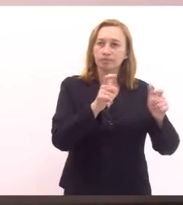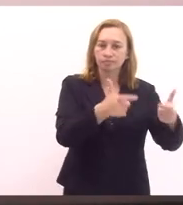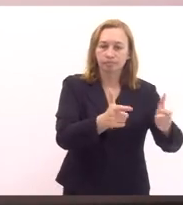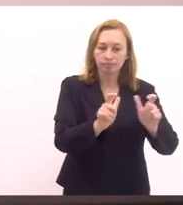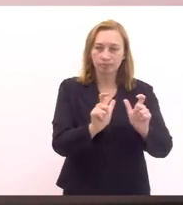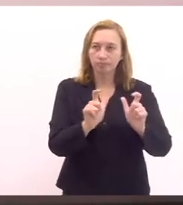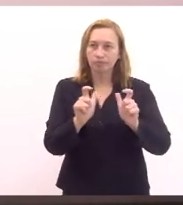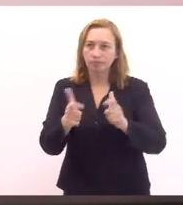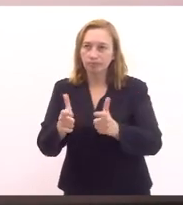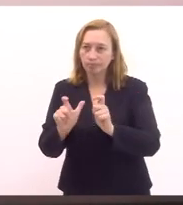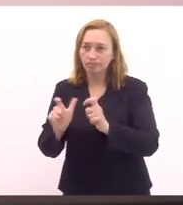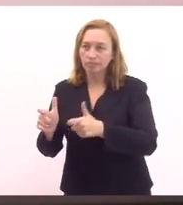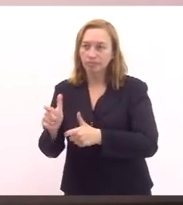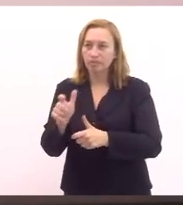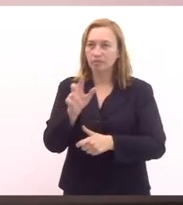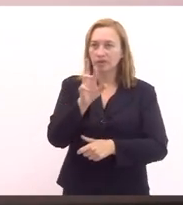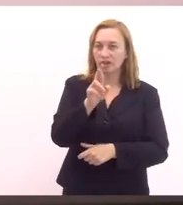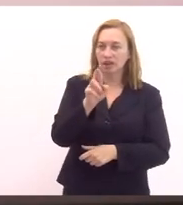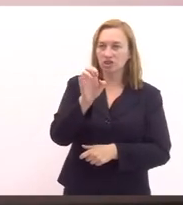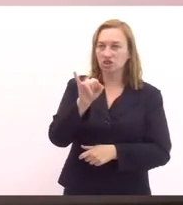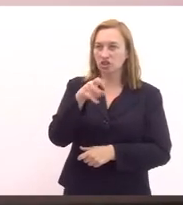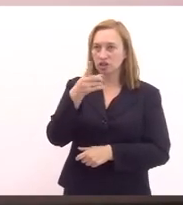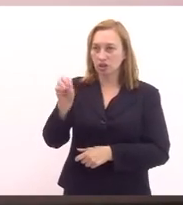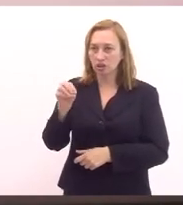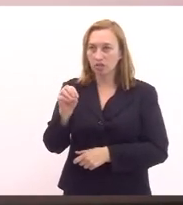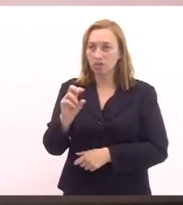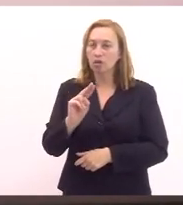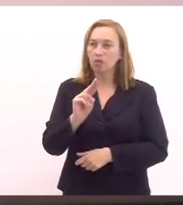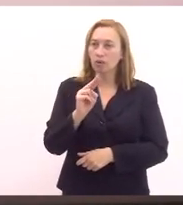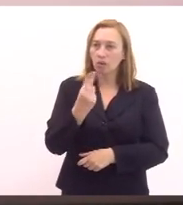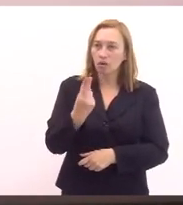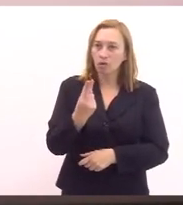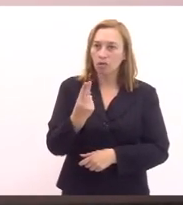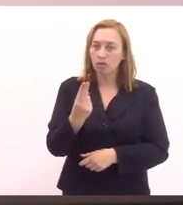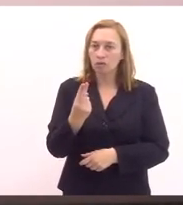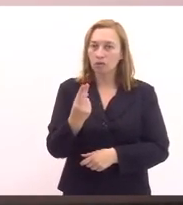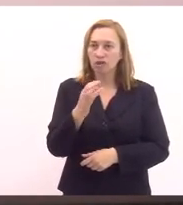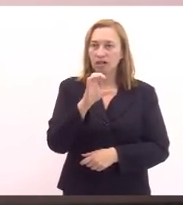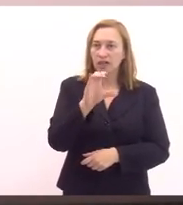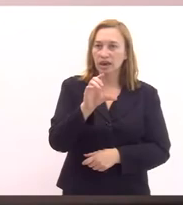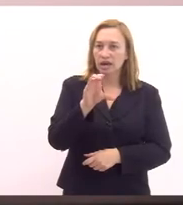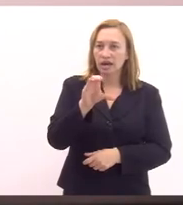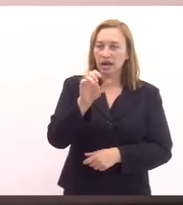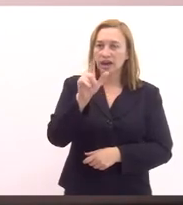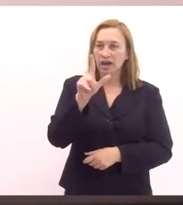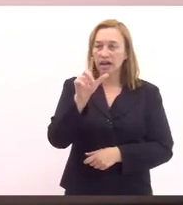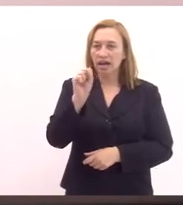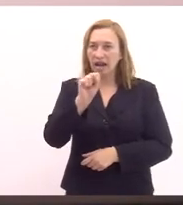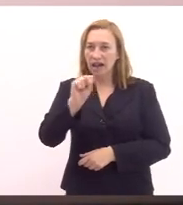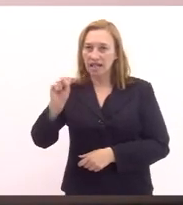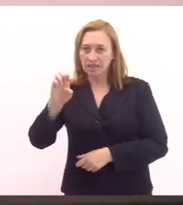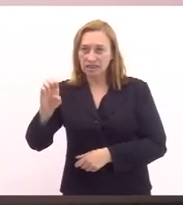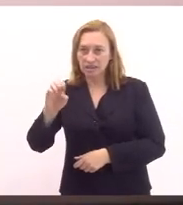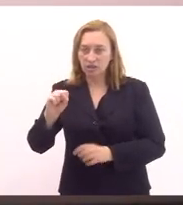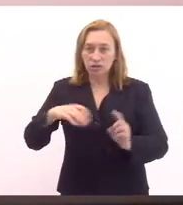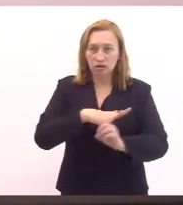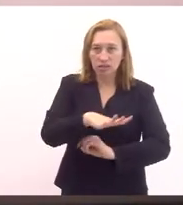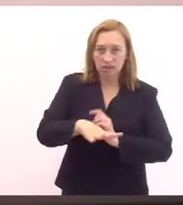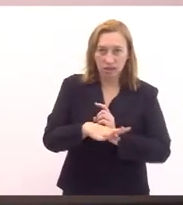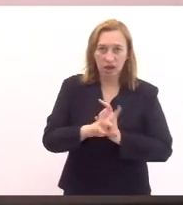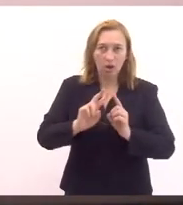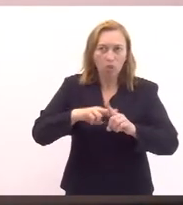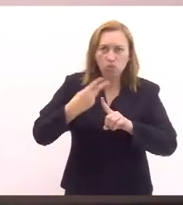e por faixa de renda na então era mais maneira tipo assim dez vinte por cento era tipo